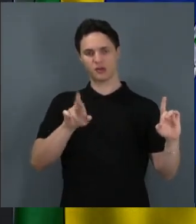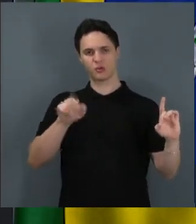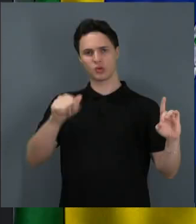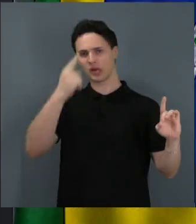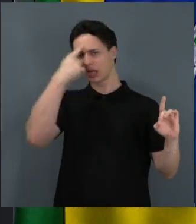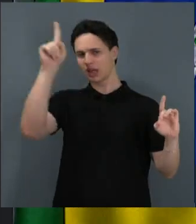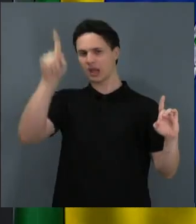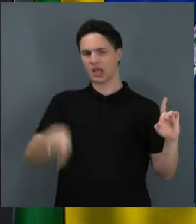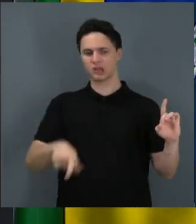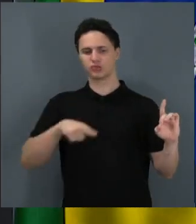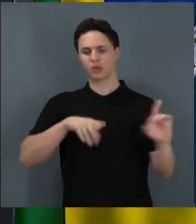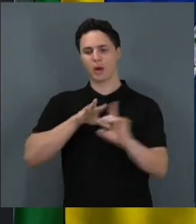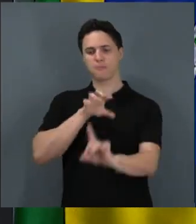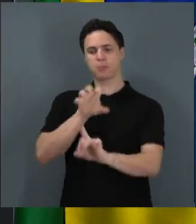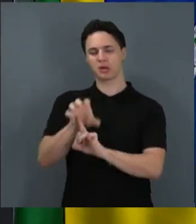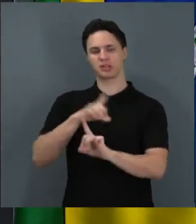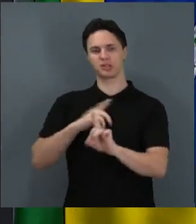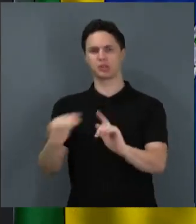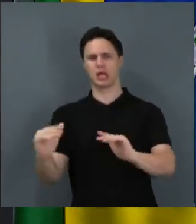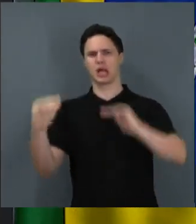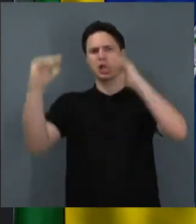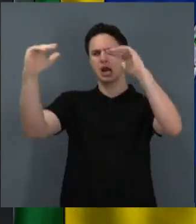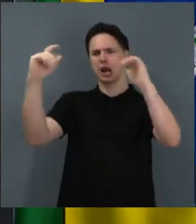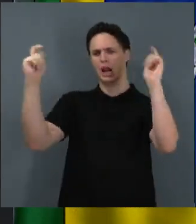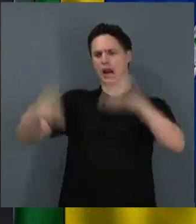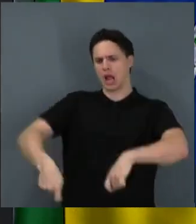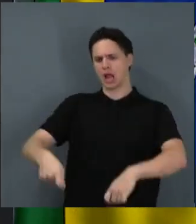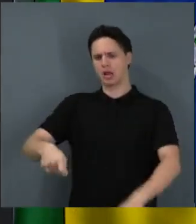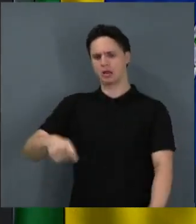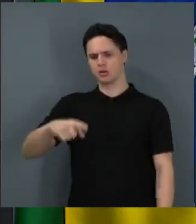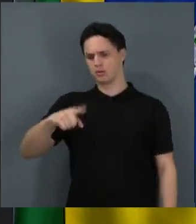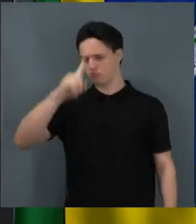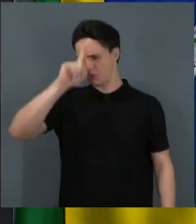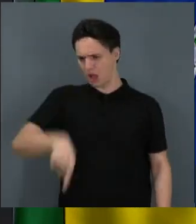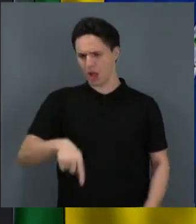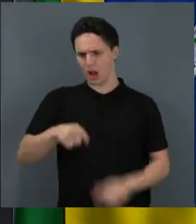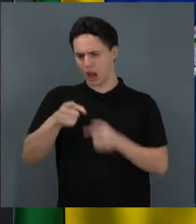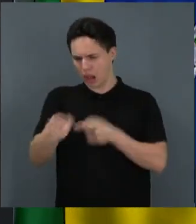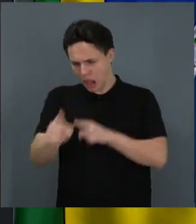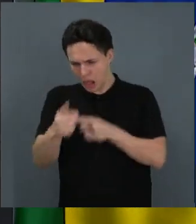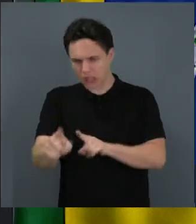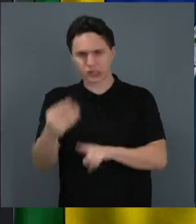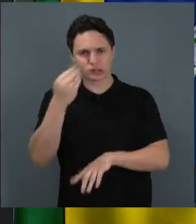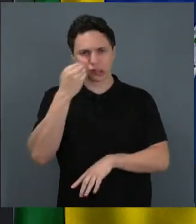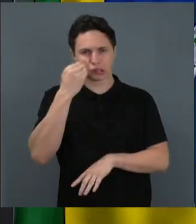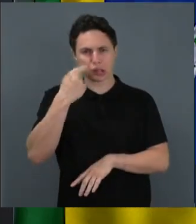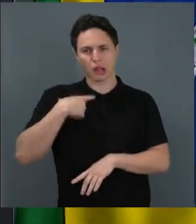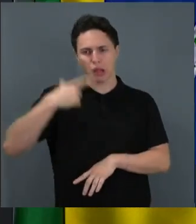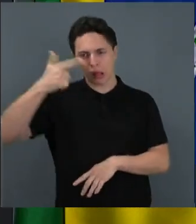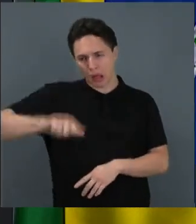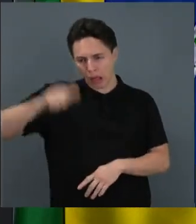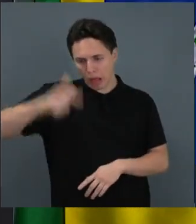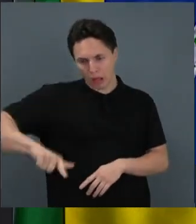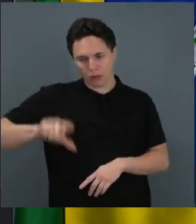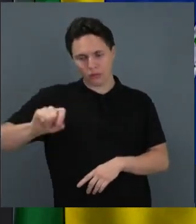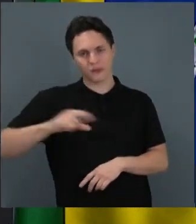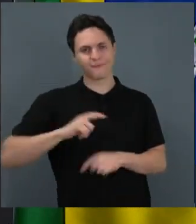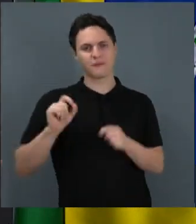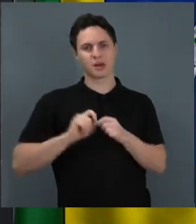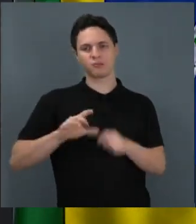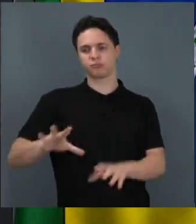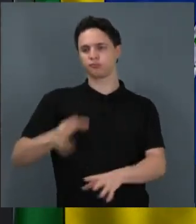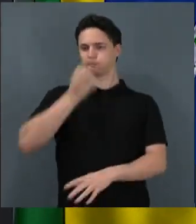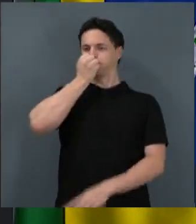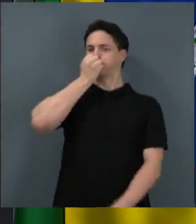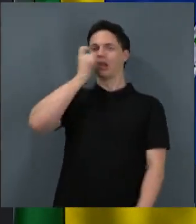ser abatida com autoritarismo, com a perseguição, com a tentativa reiterada, que é feita de se calar,